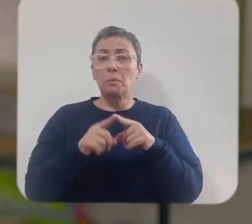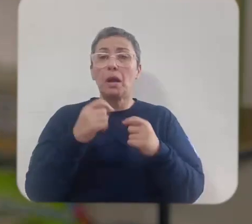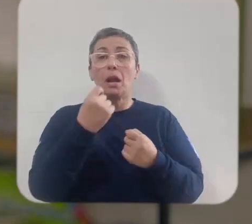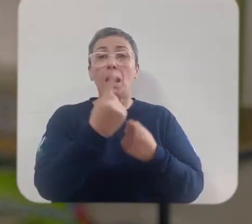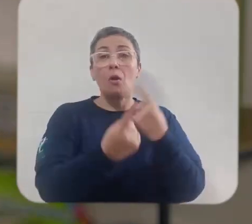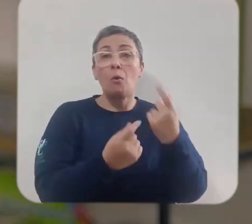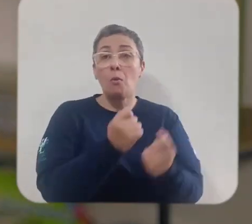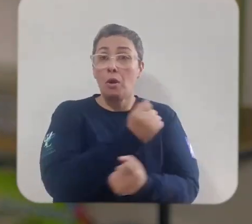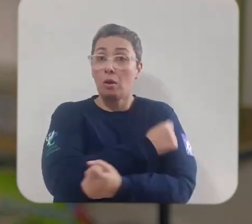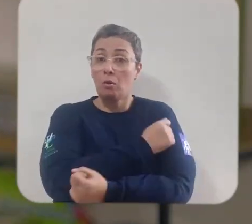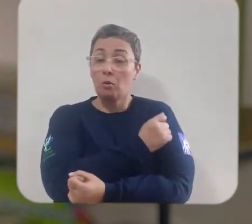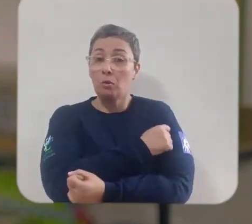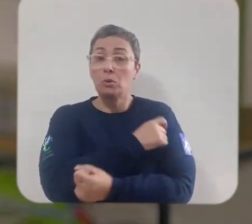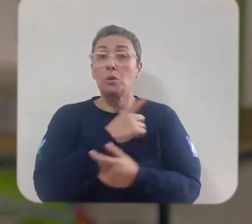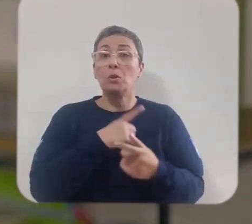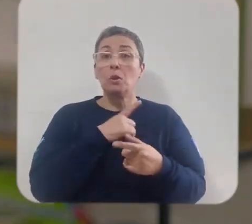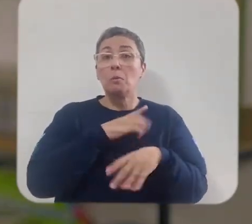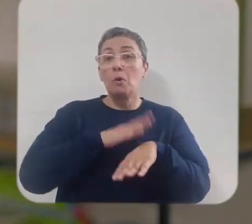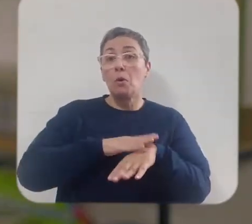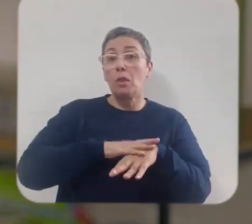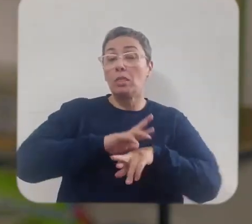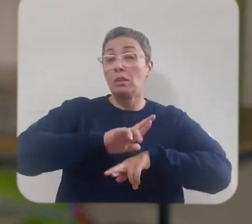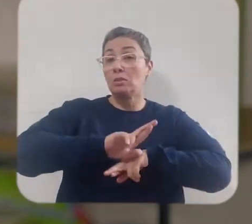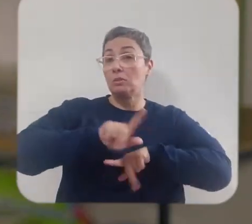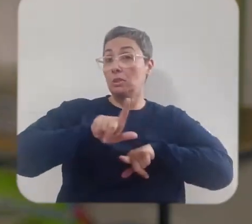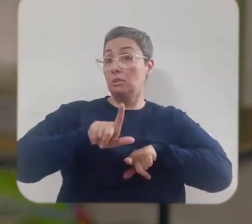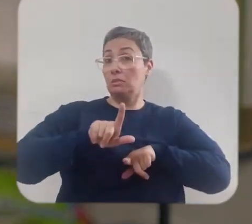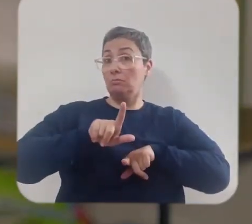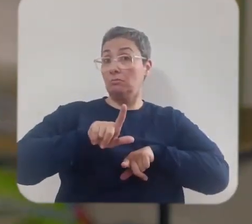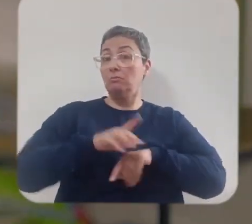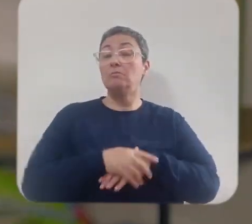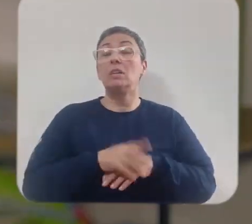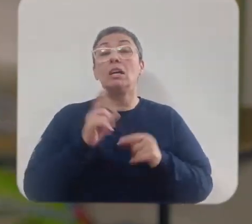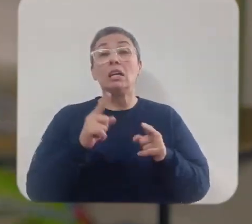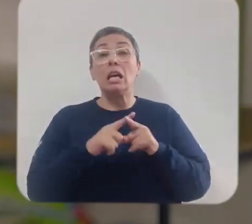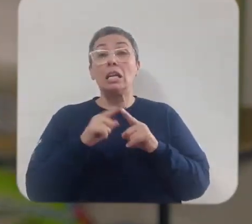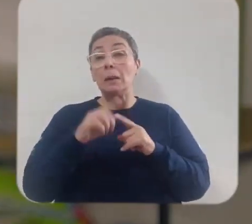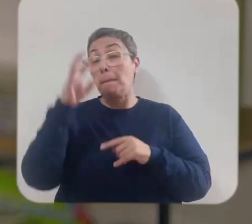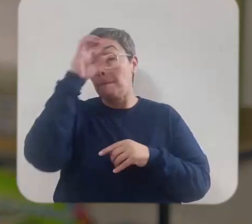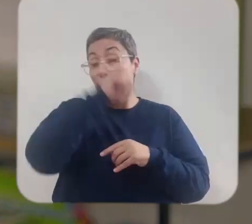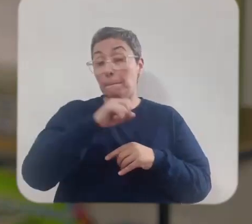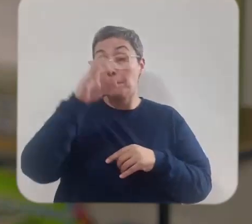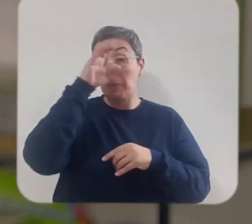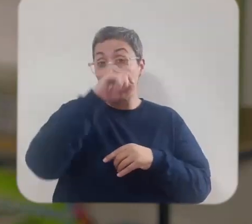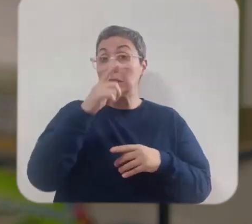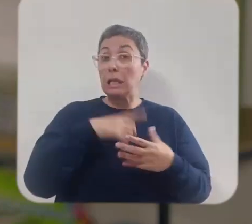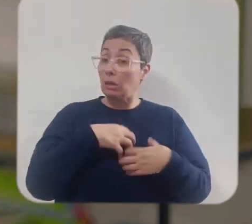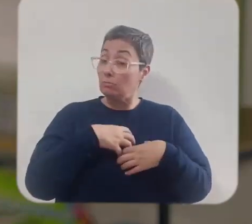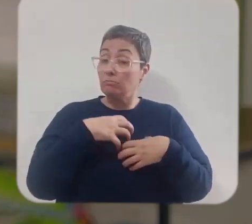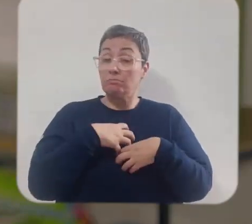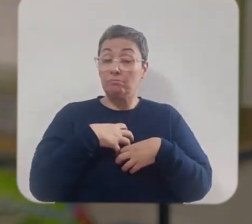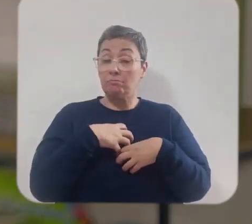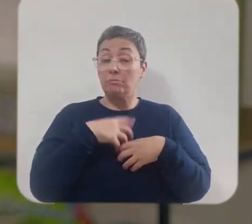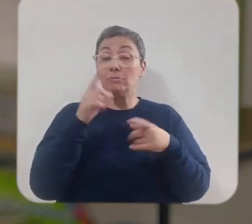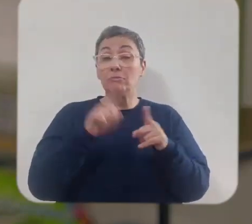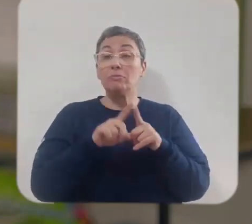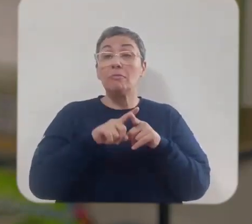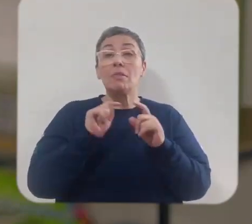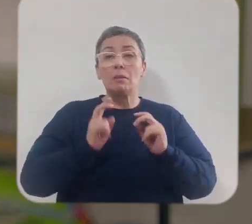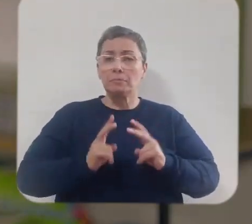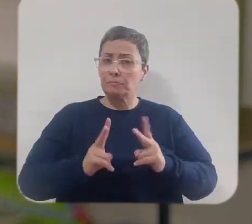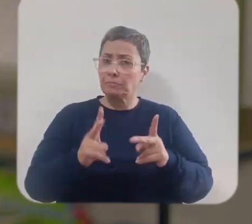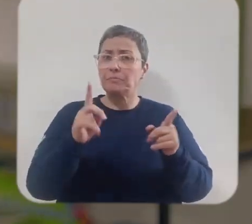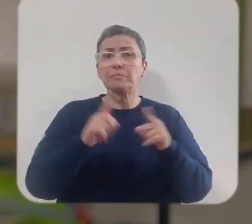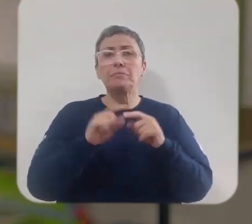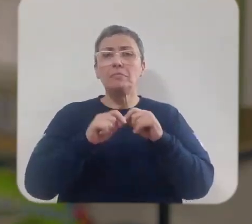para alguns educandos, feitas de forma diferente. A aprendizagem, ela é assim, né? Ela,